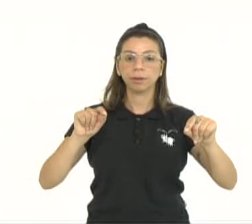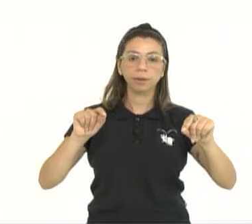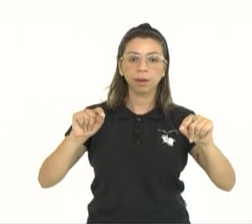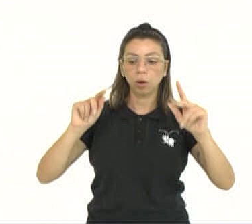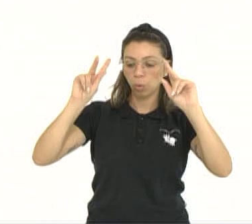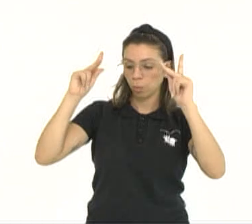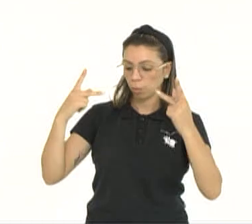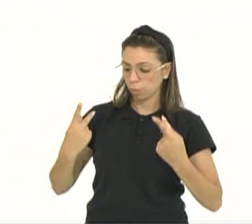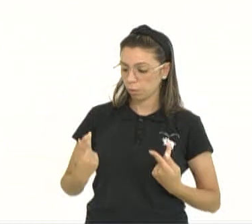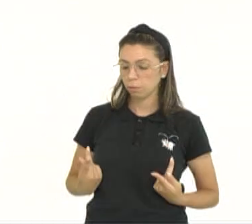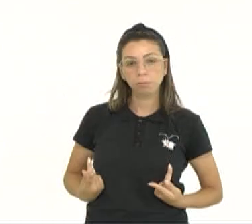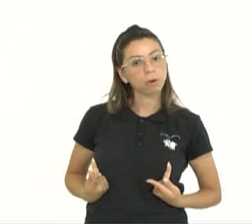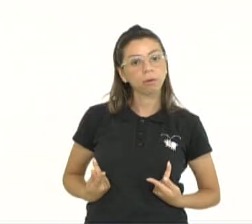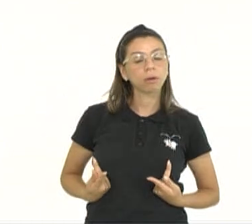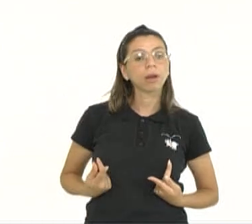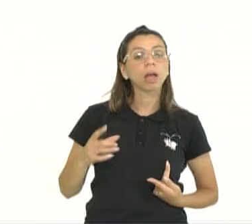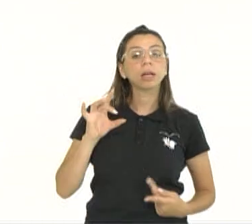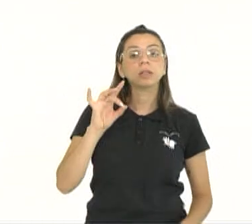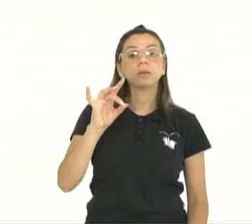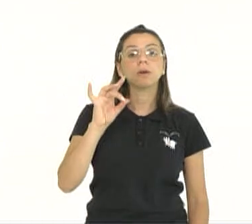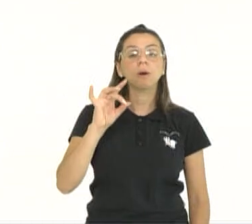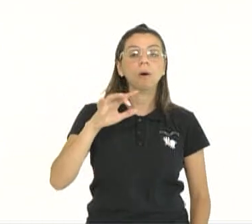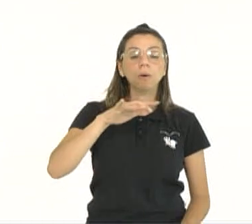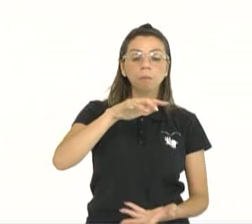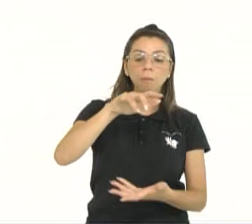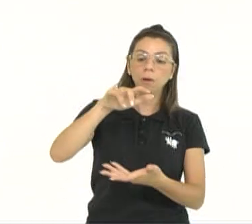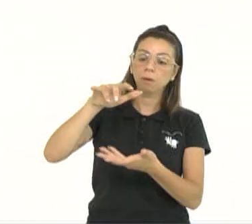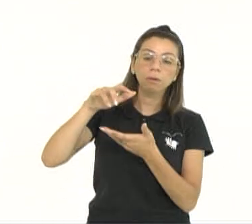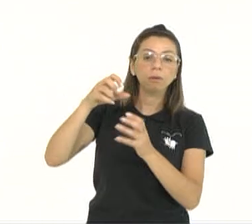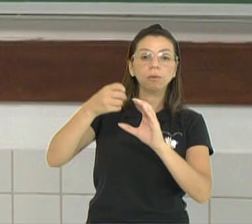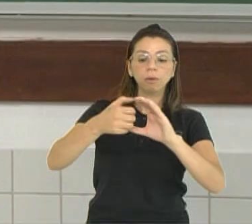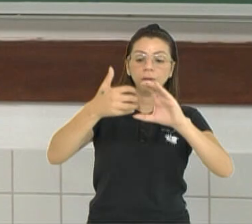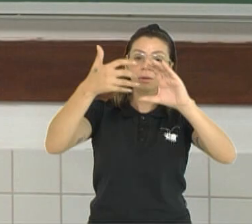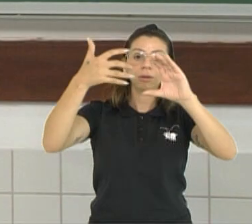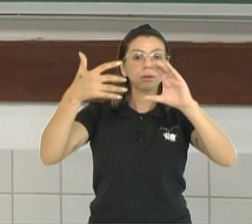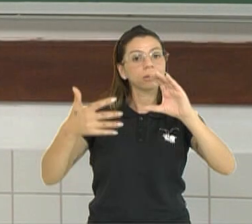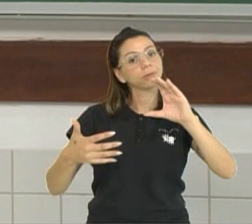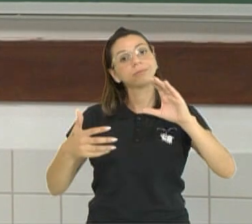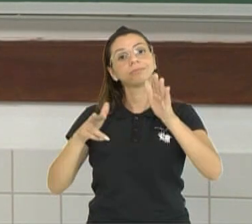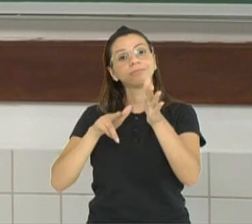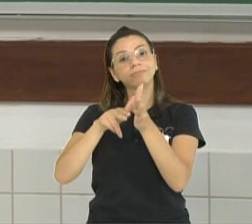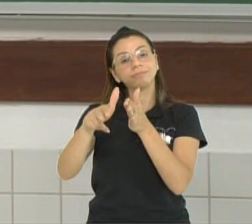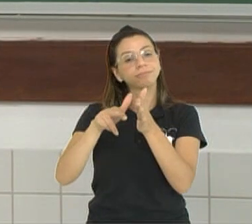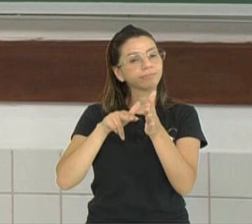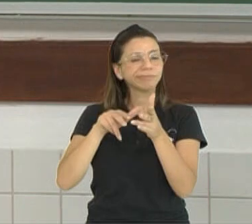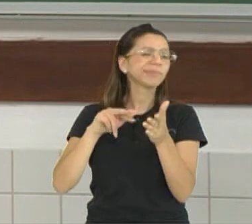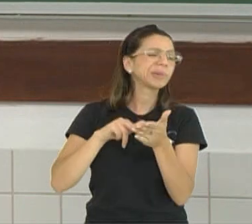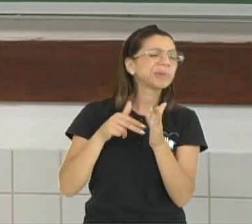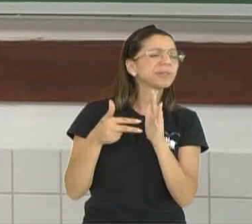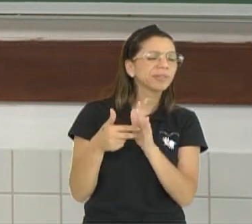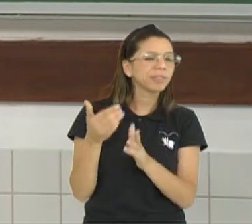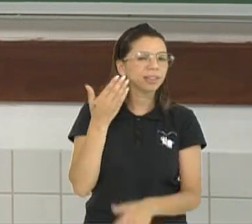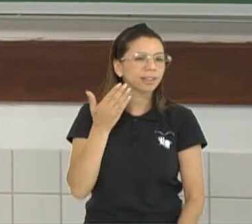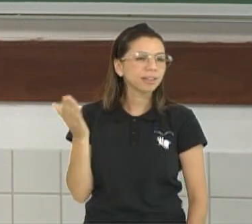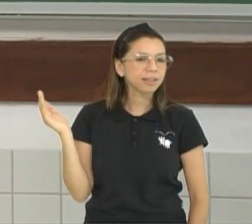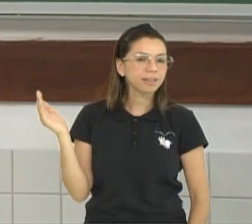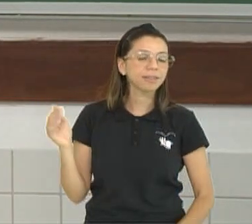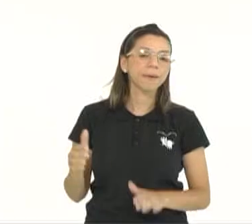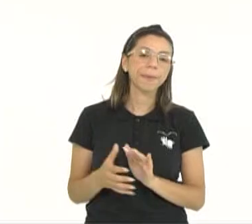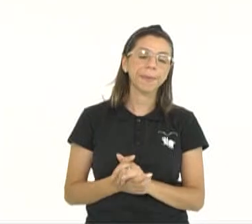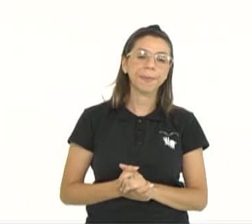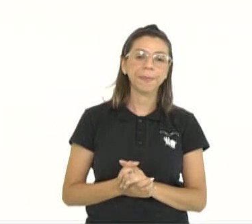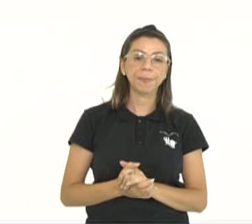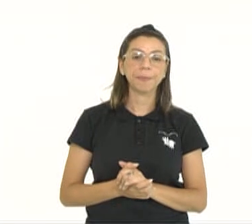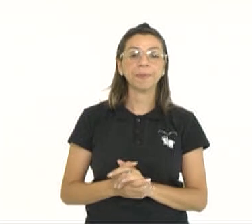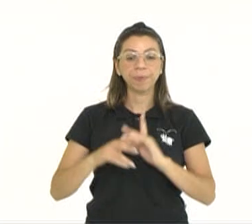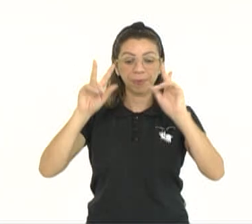a única no nosso planeta com essas características biológicas. Sabe o que isso quer dizer? Isso quer dizer que a